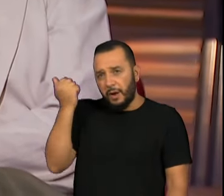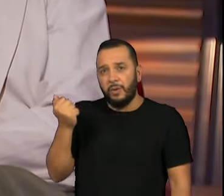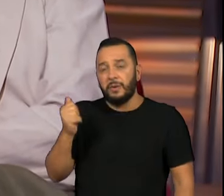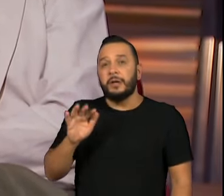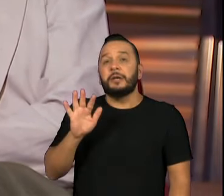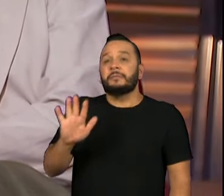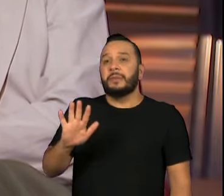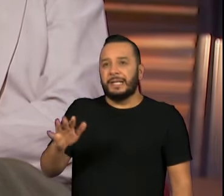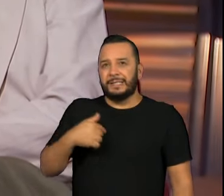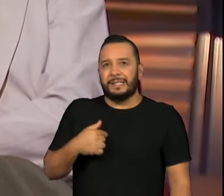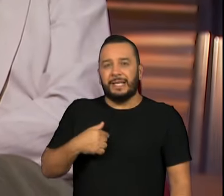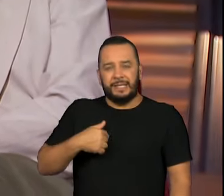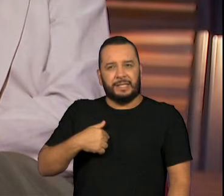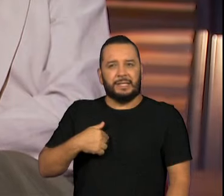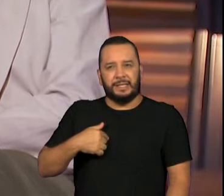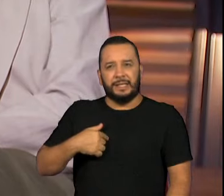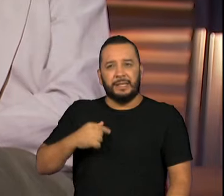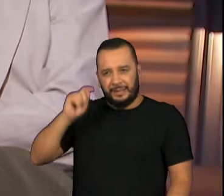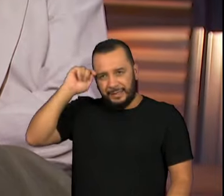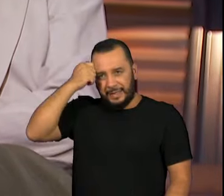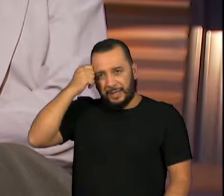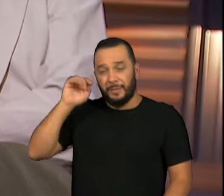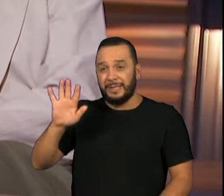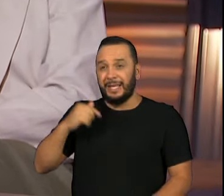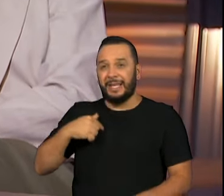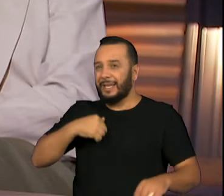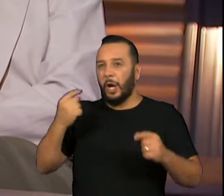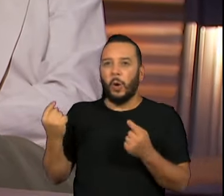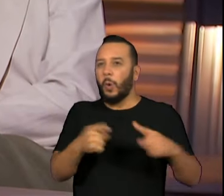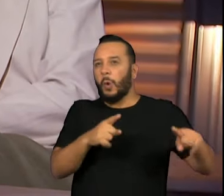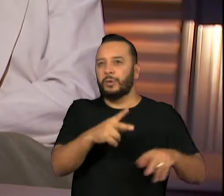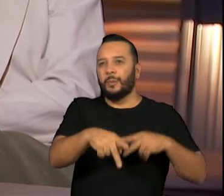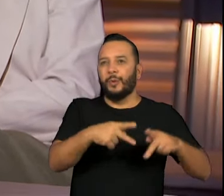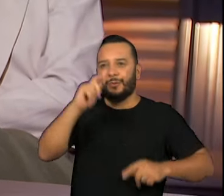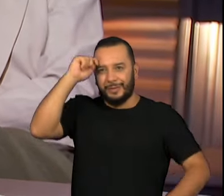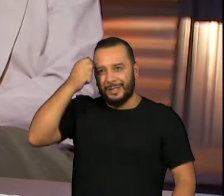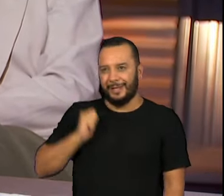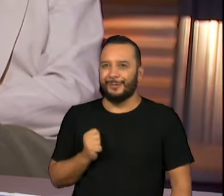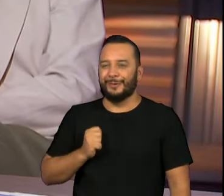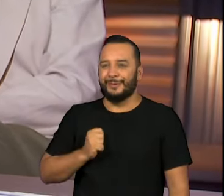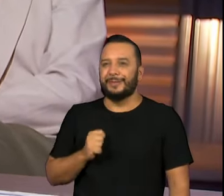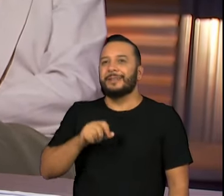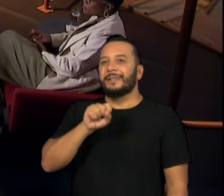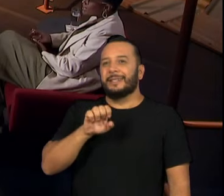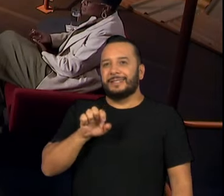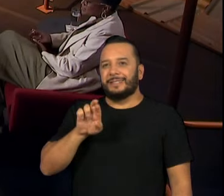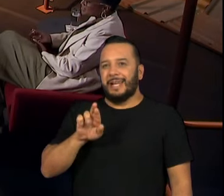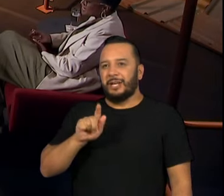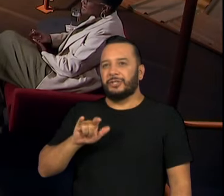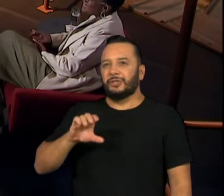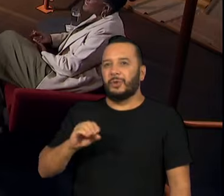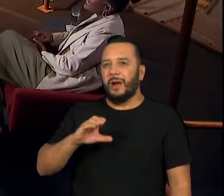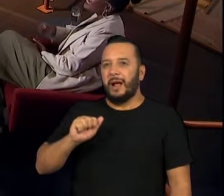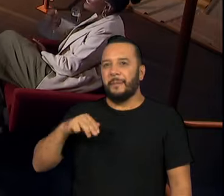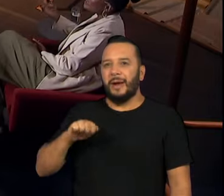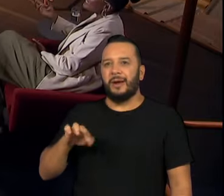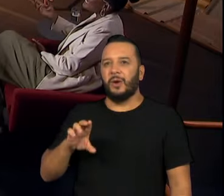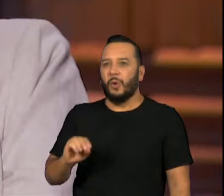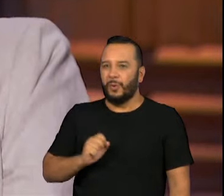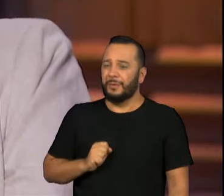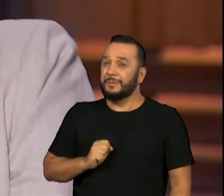de contra as nossas faltas né Nós obviamente que eu tenho discordâncias radicais o ser humano